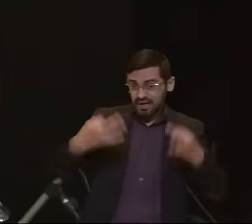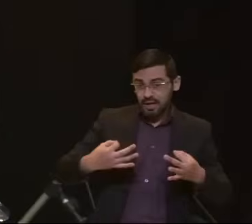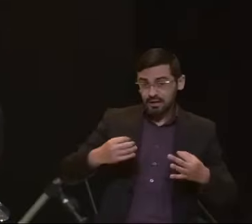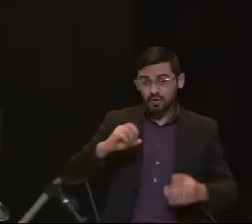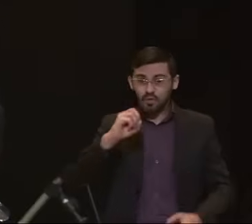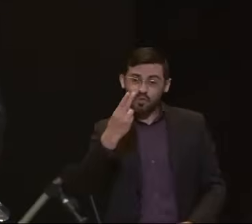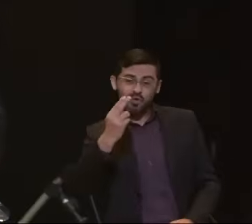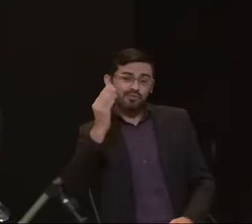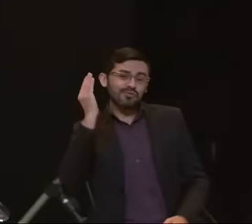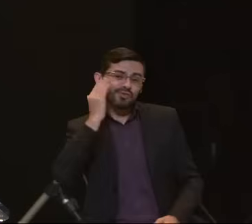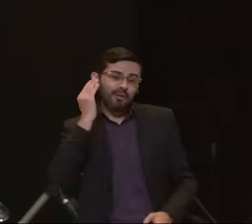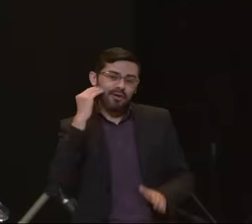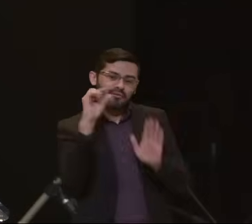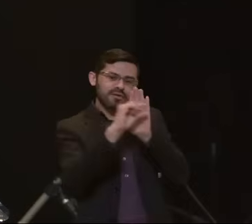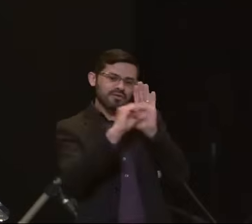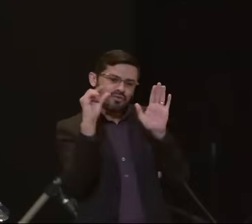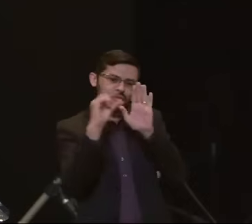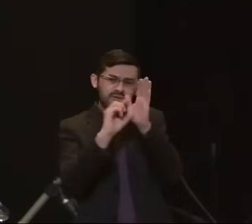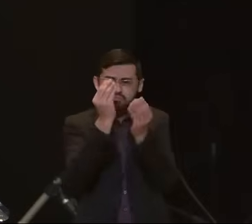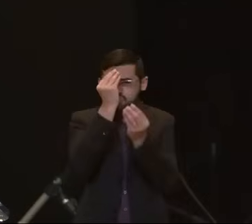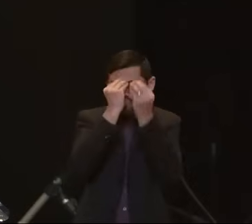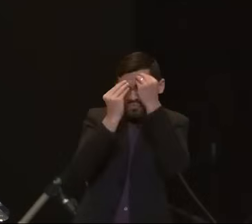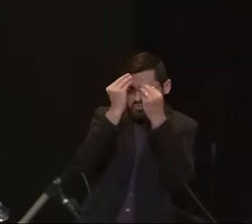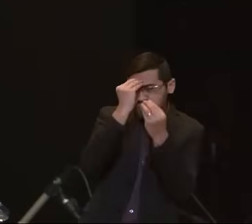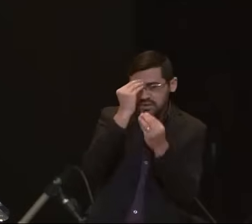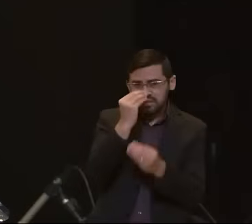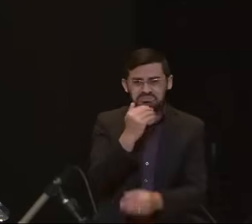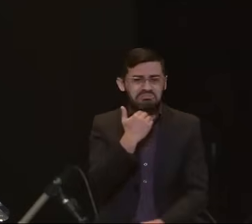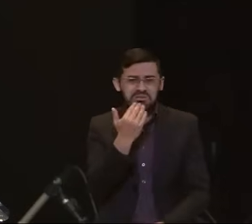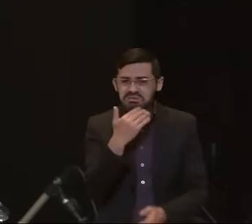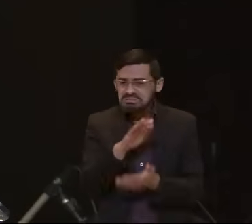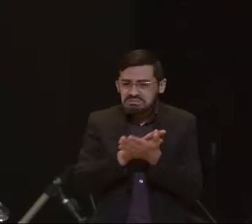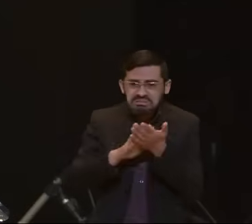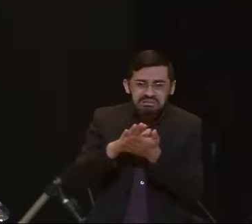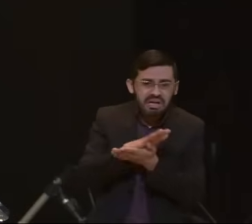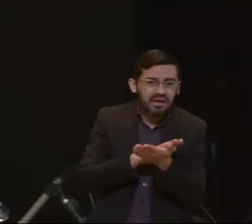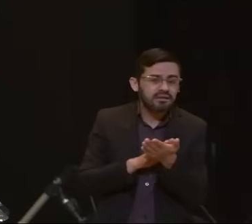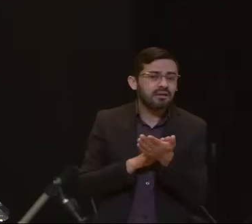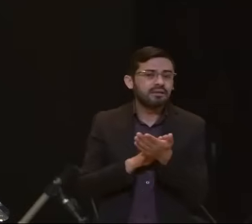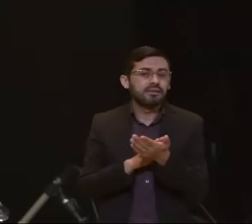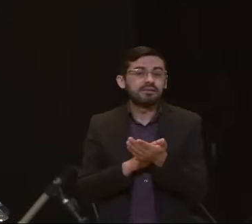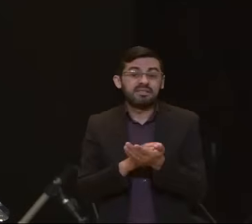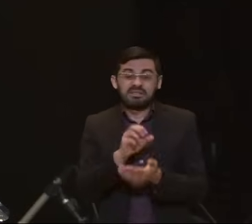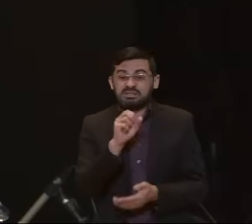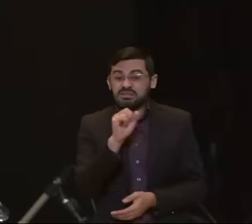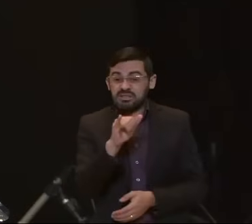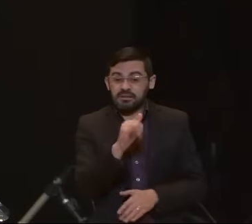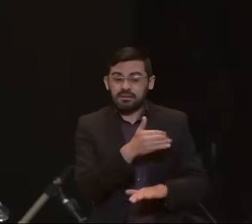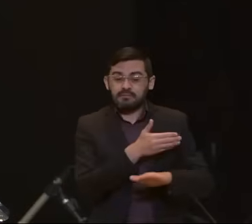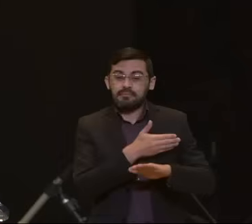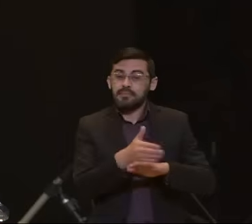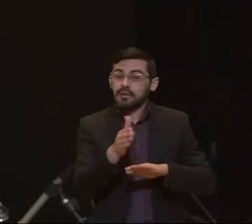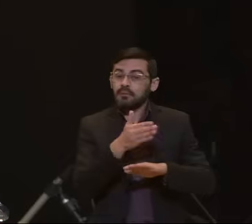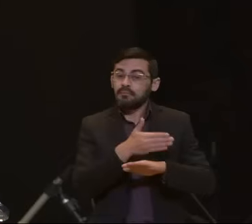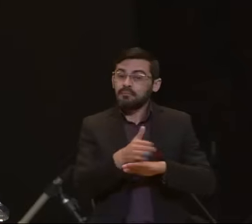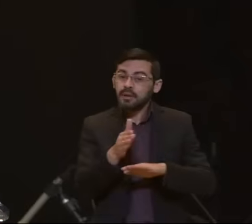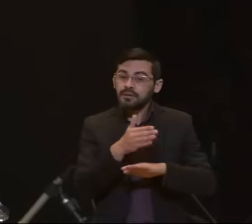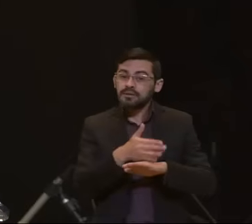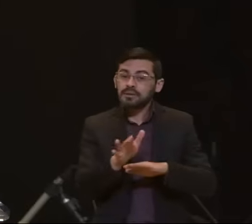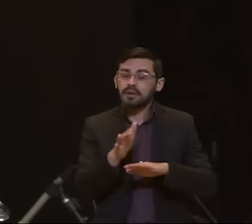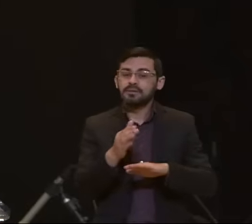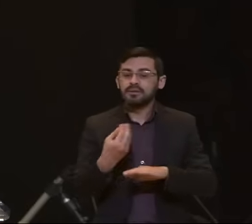saber versículo de cor da Bíblia, não adianta se eu não produzo os